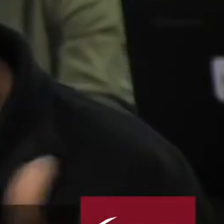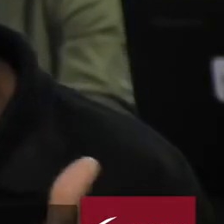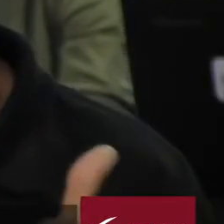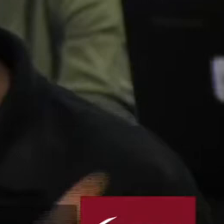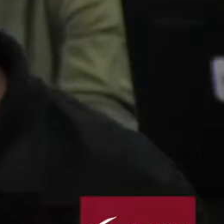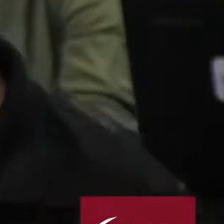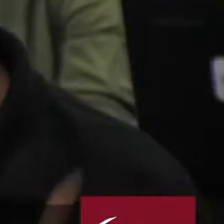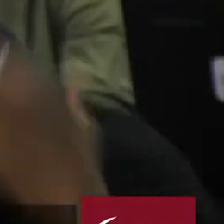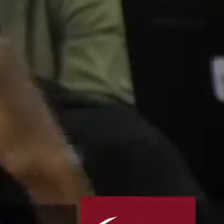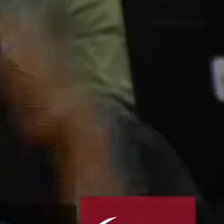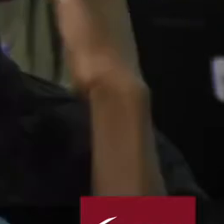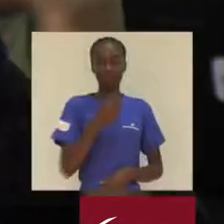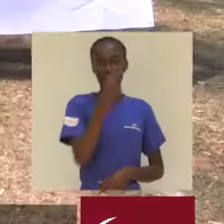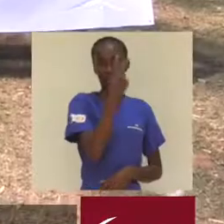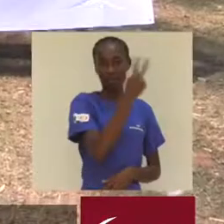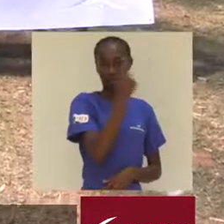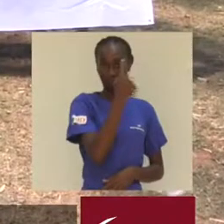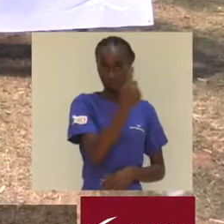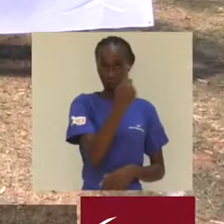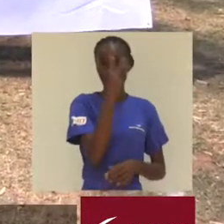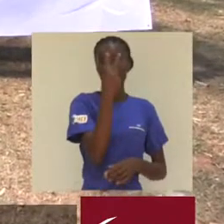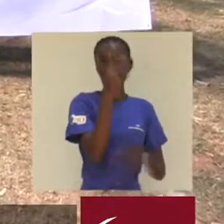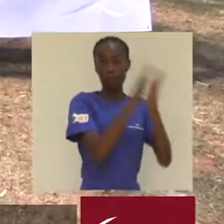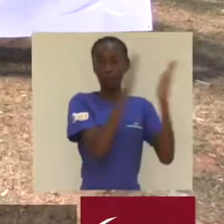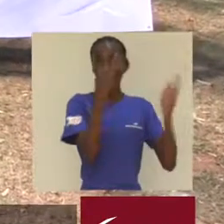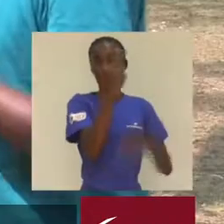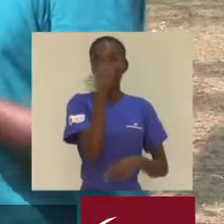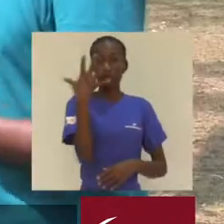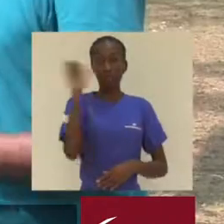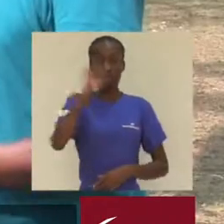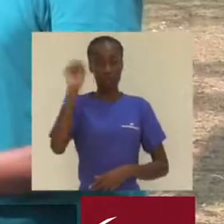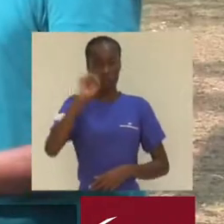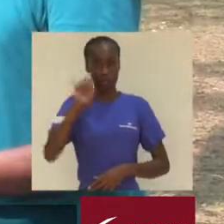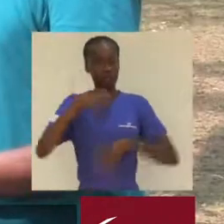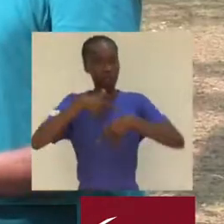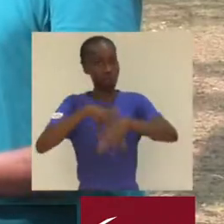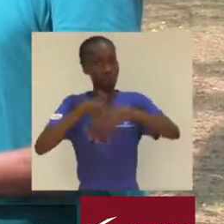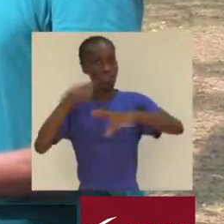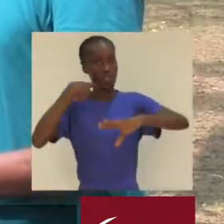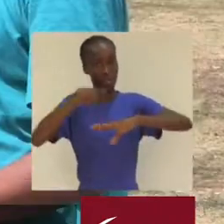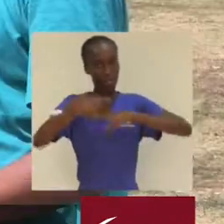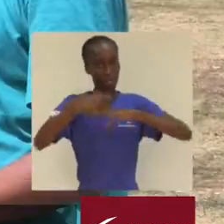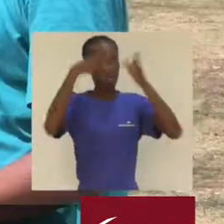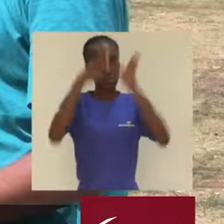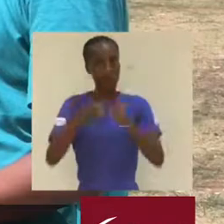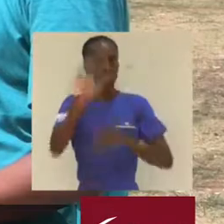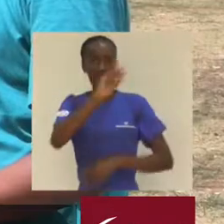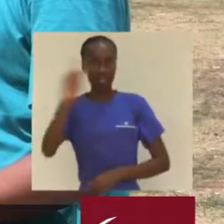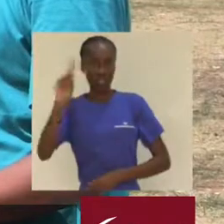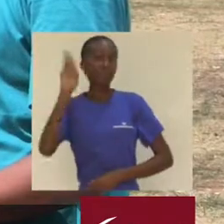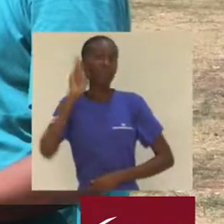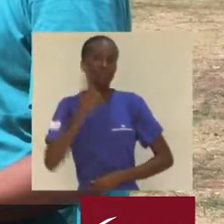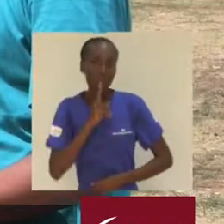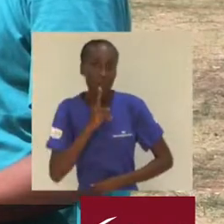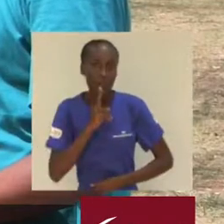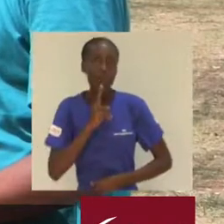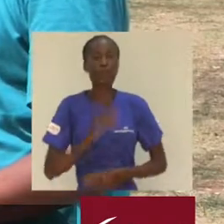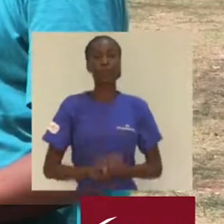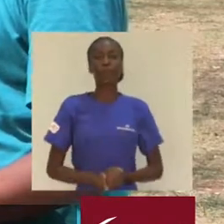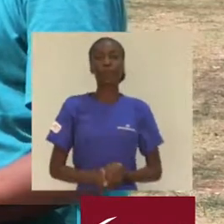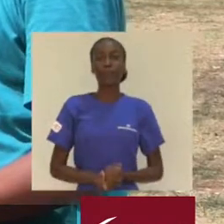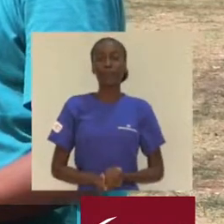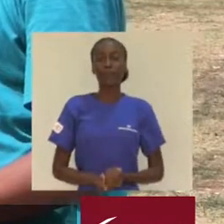de contas, temos os mesmos direitos. De referir que de 21 a 25 de setembro, comemora-se a Semana da Pessoa com